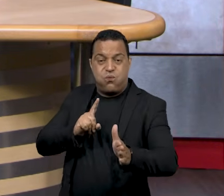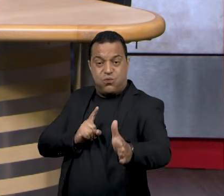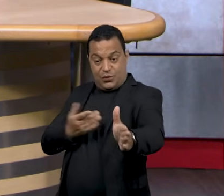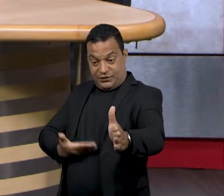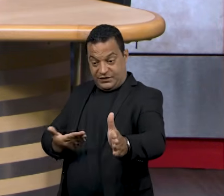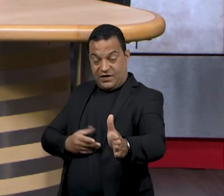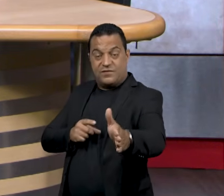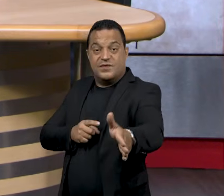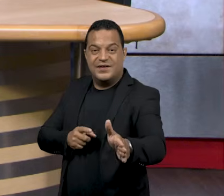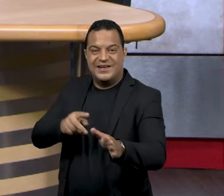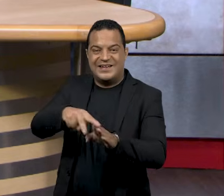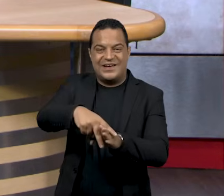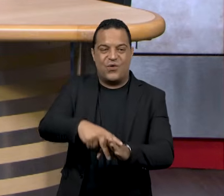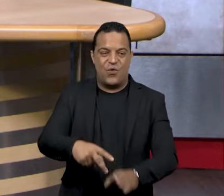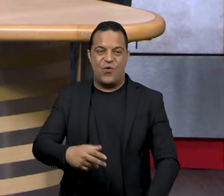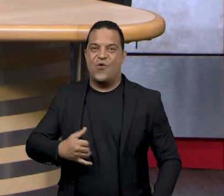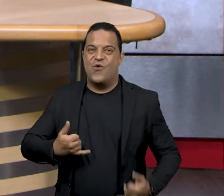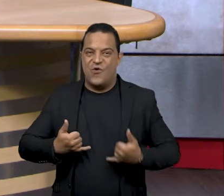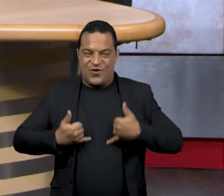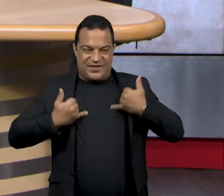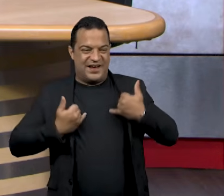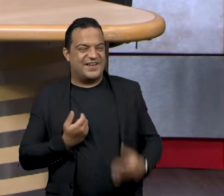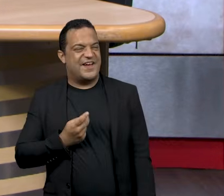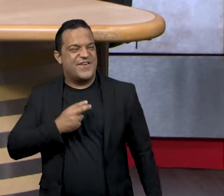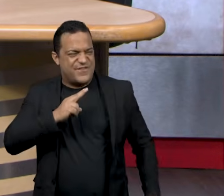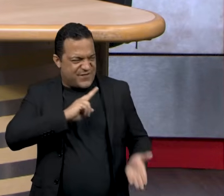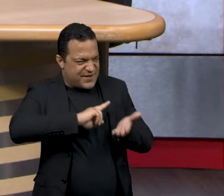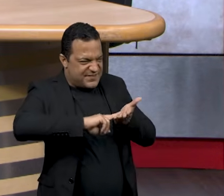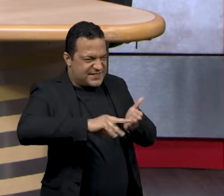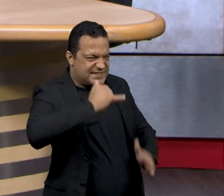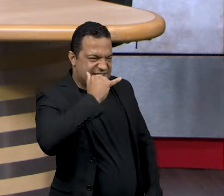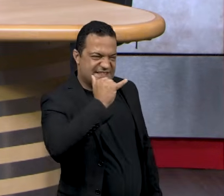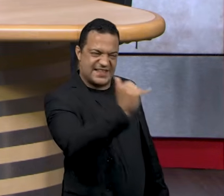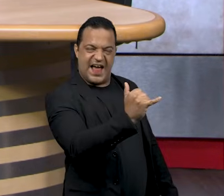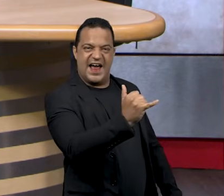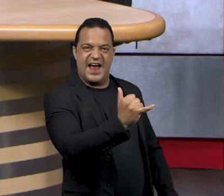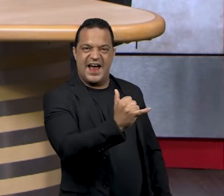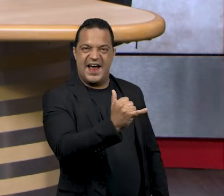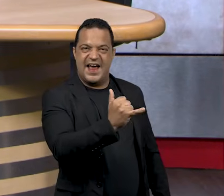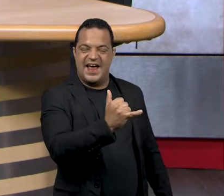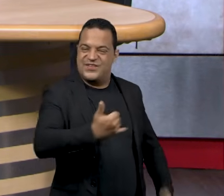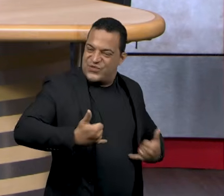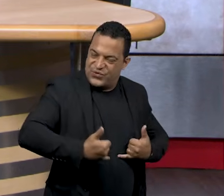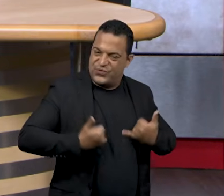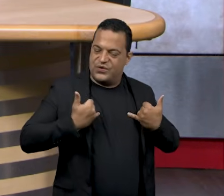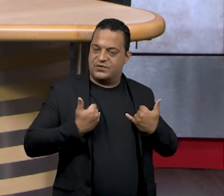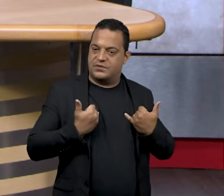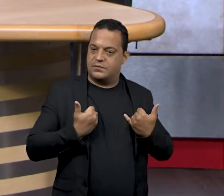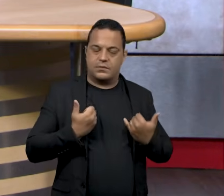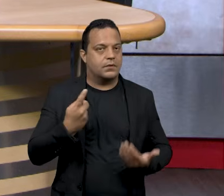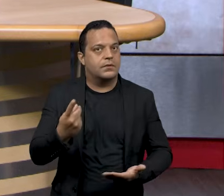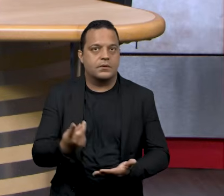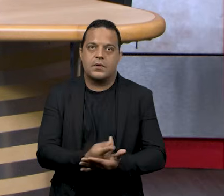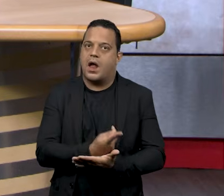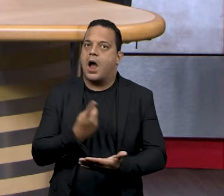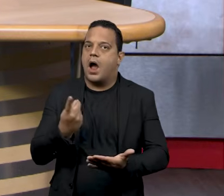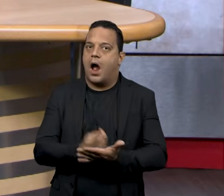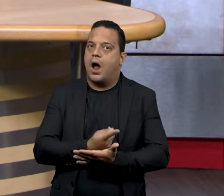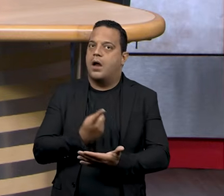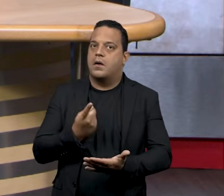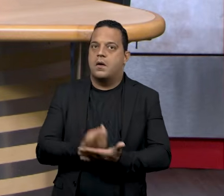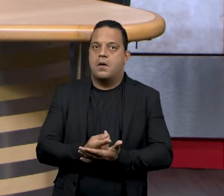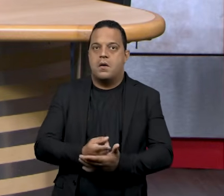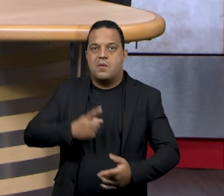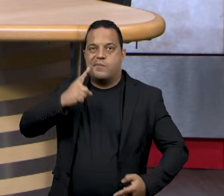além, chega primeiro. Ele pensava que ia dar uma boa notícia, não era ele, não era a característica dele. não eram